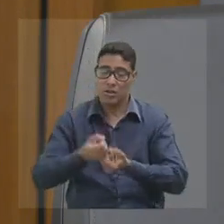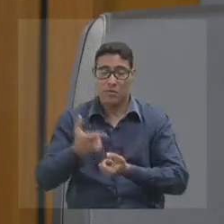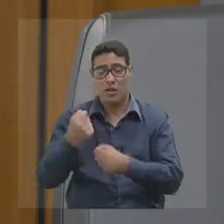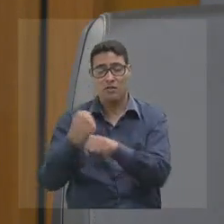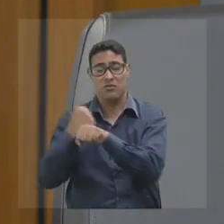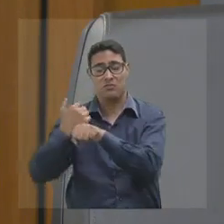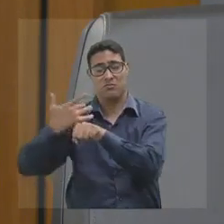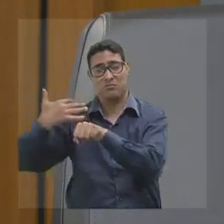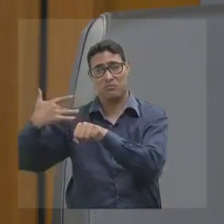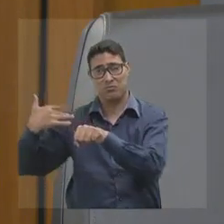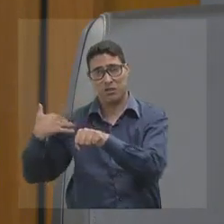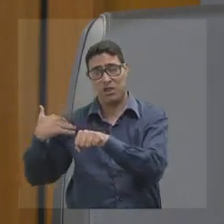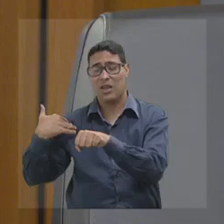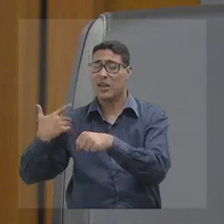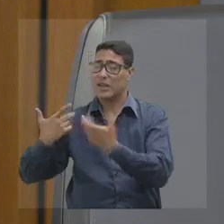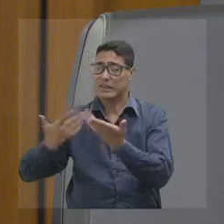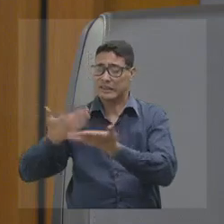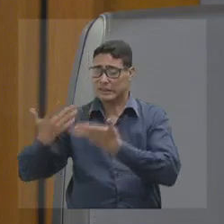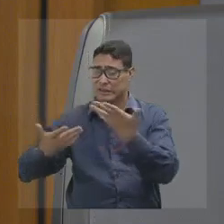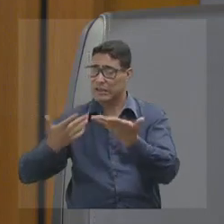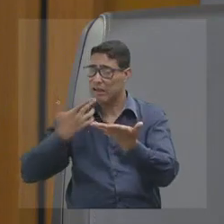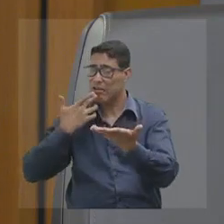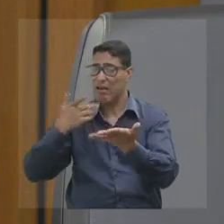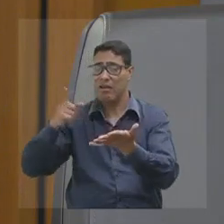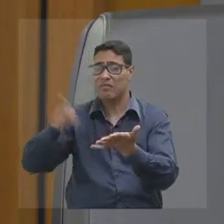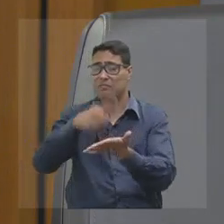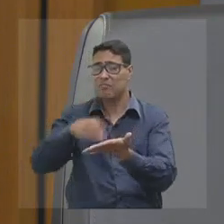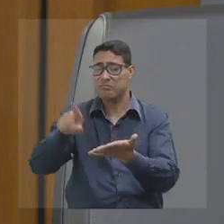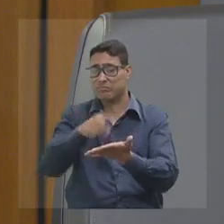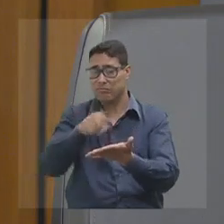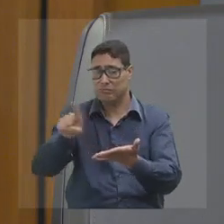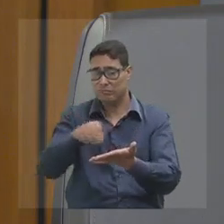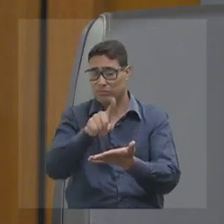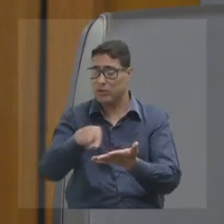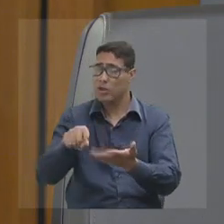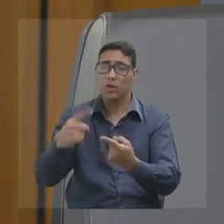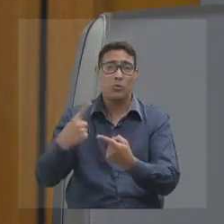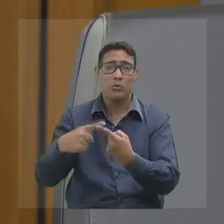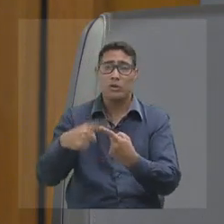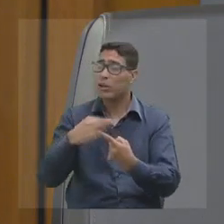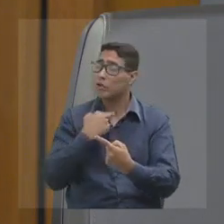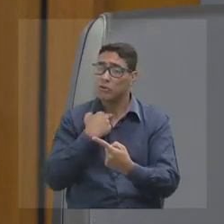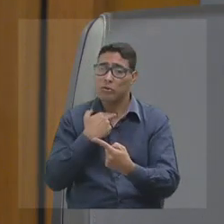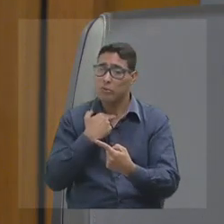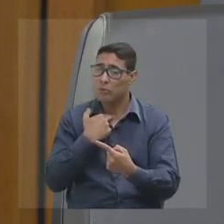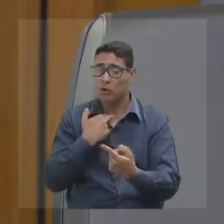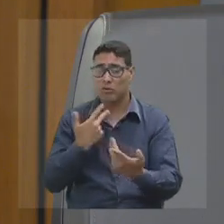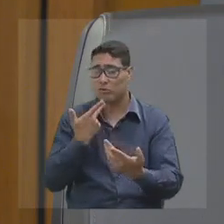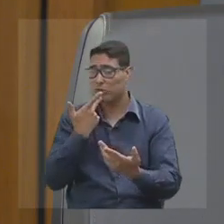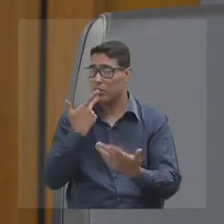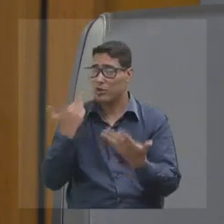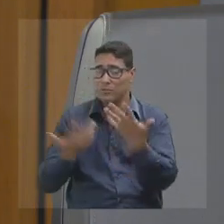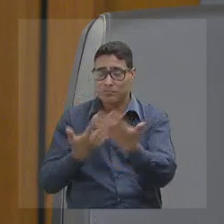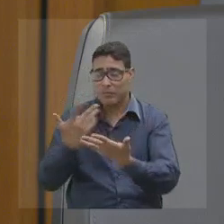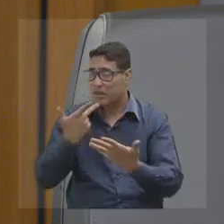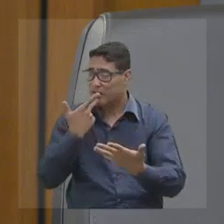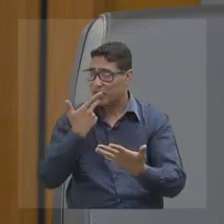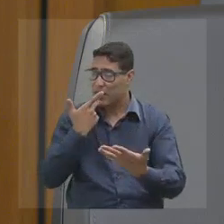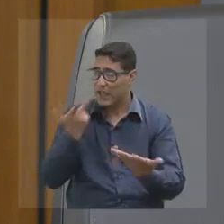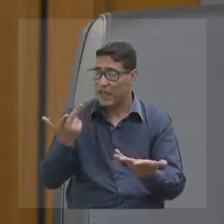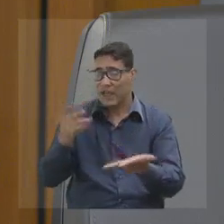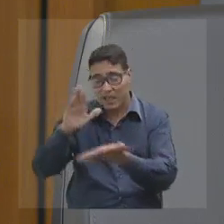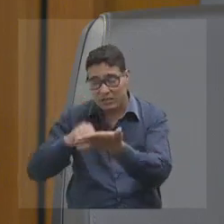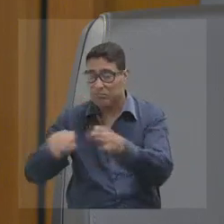anos isentando como é que eu não posso isentar um agricultor de 80 anos e ganha salário mínimo de aposentadoria